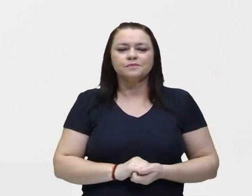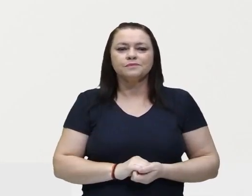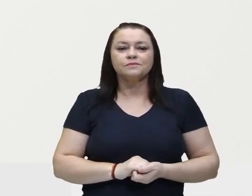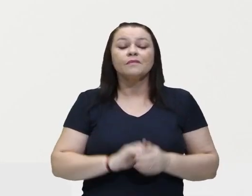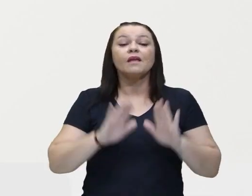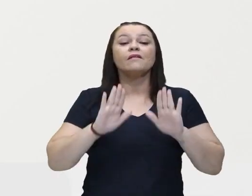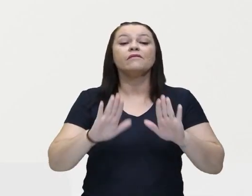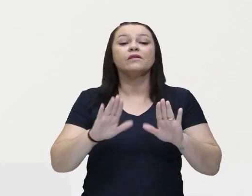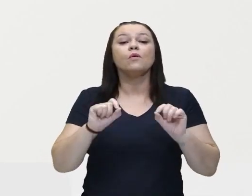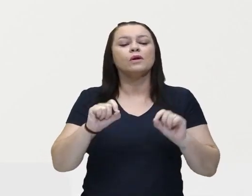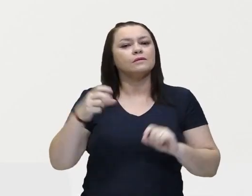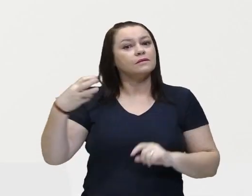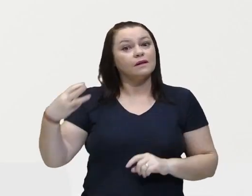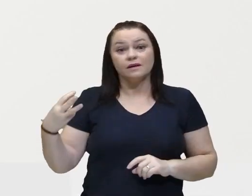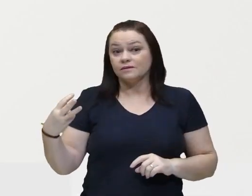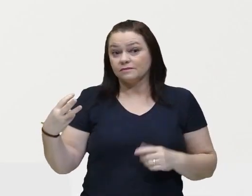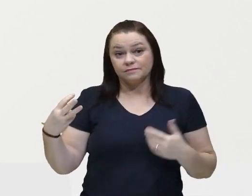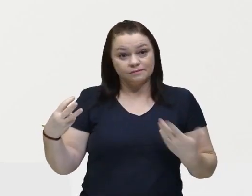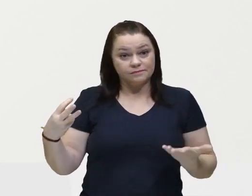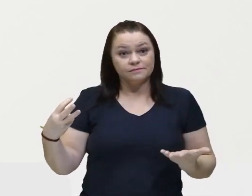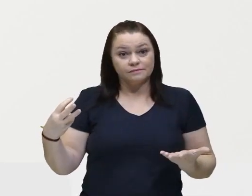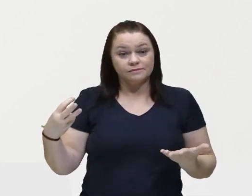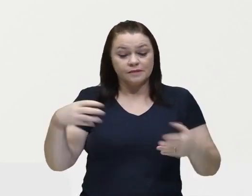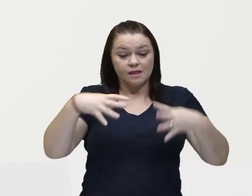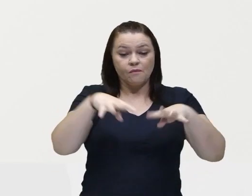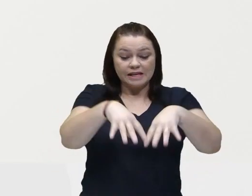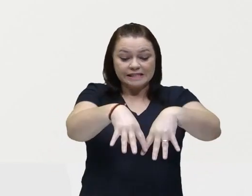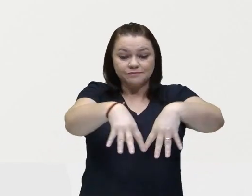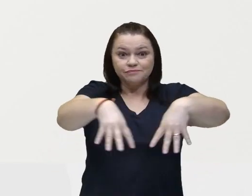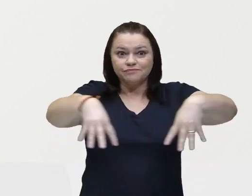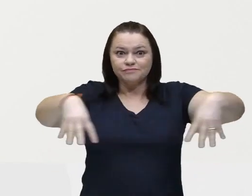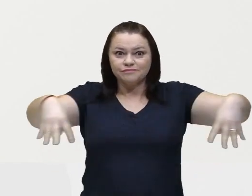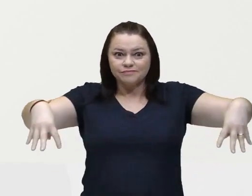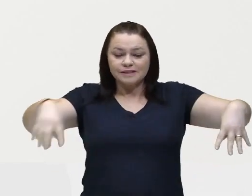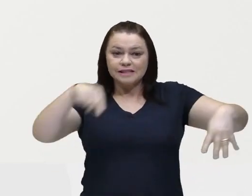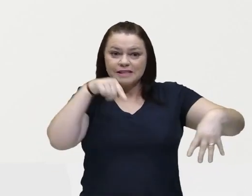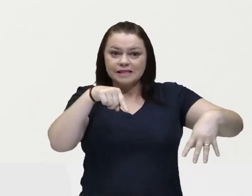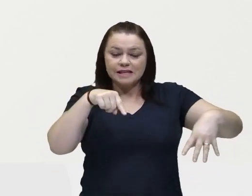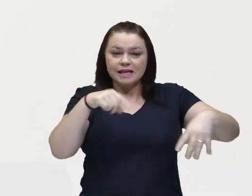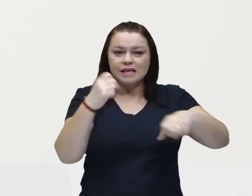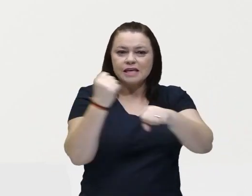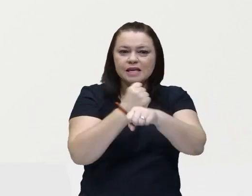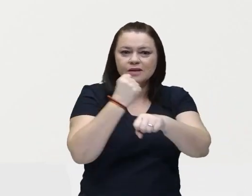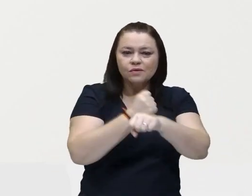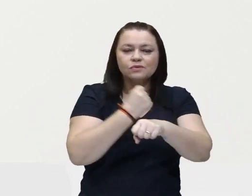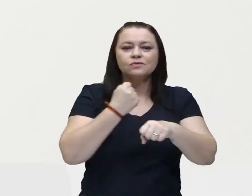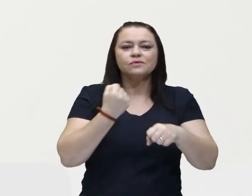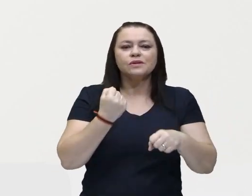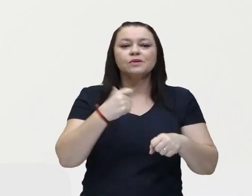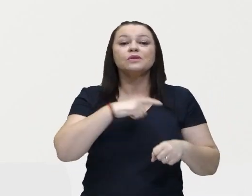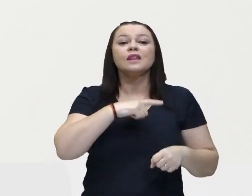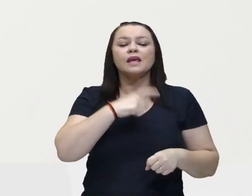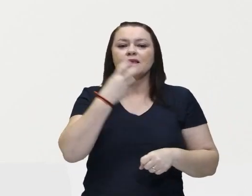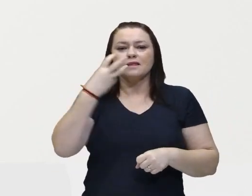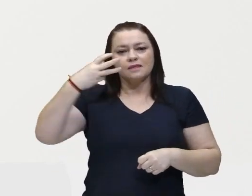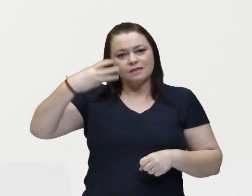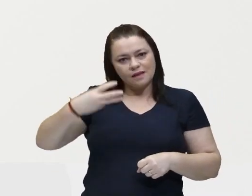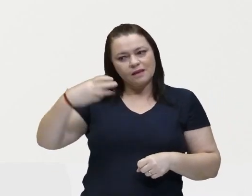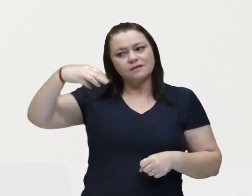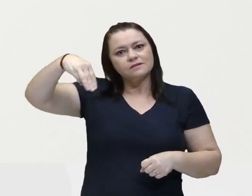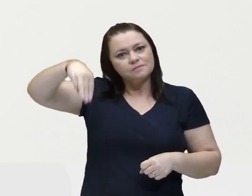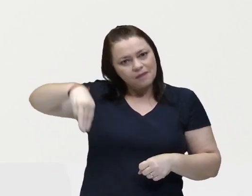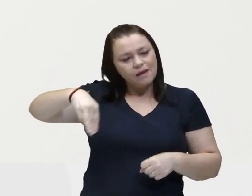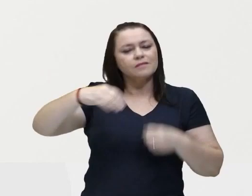sobrou? 3. Então, a cerca que o Zeca construiu possui quantos metros? 3 metros. Muito bem.